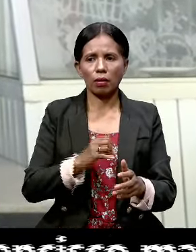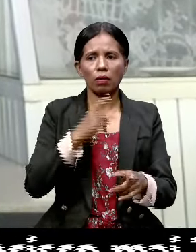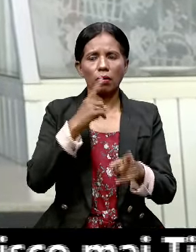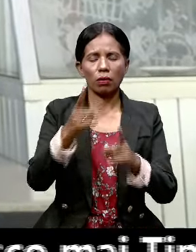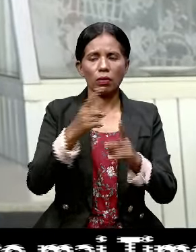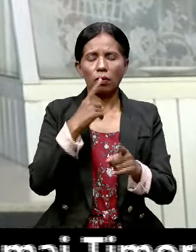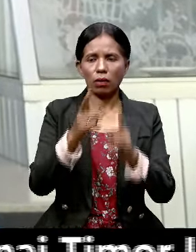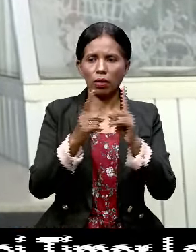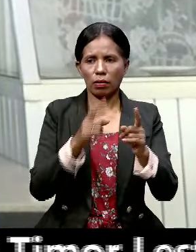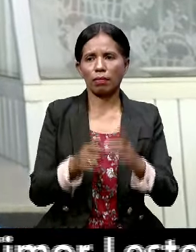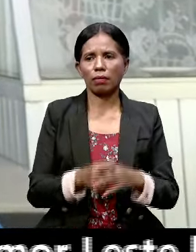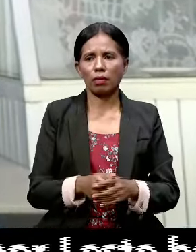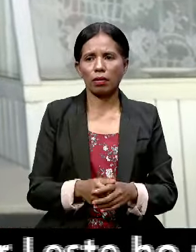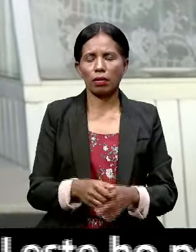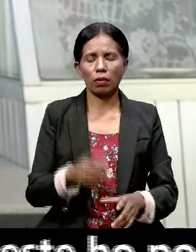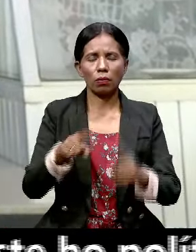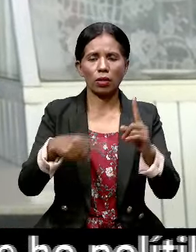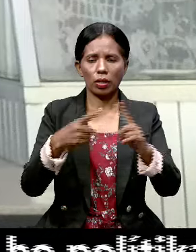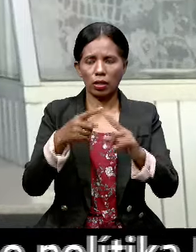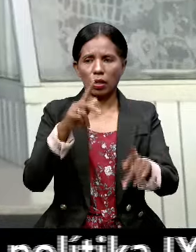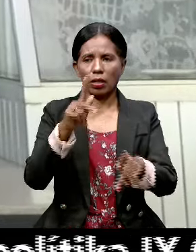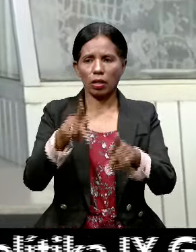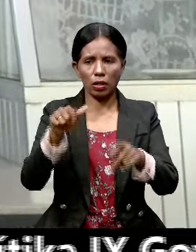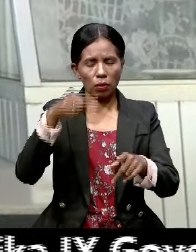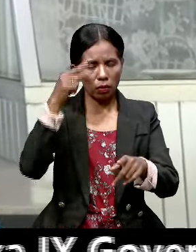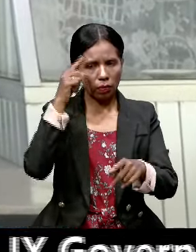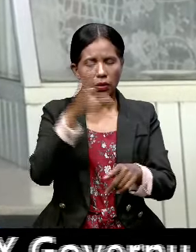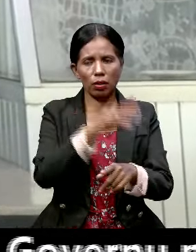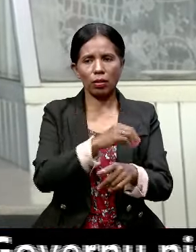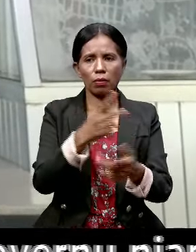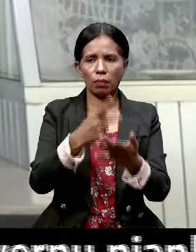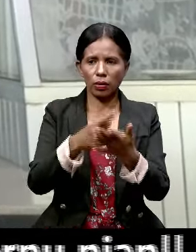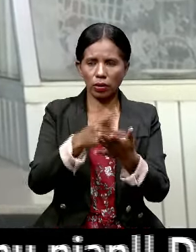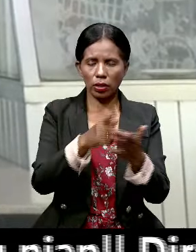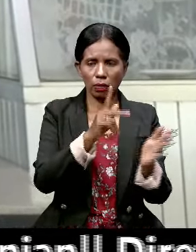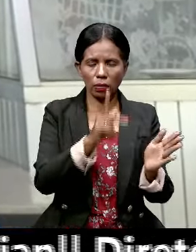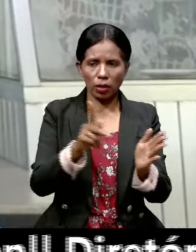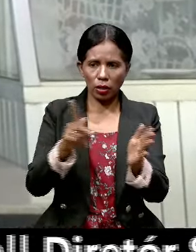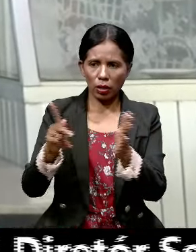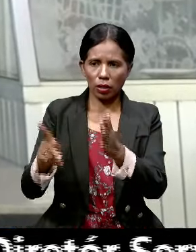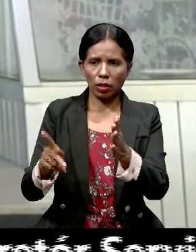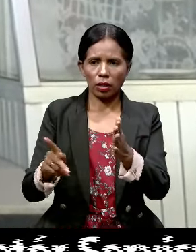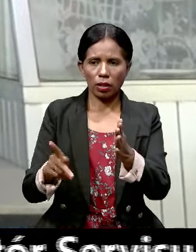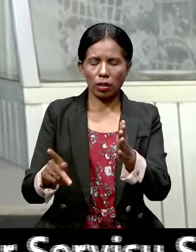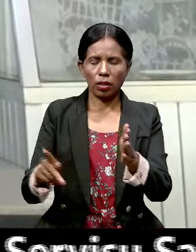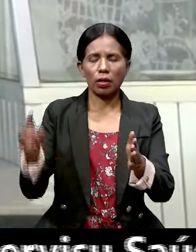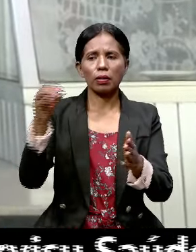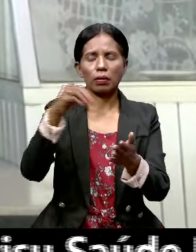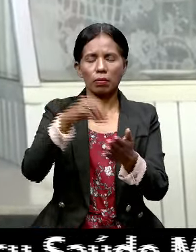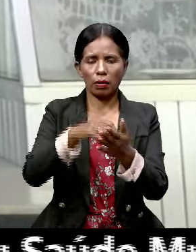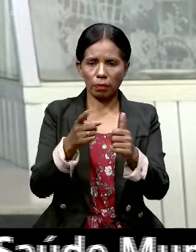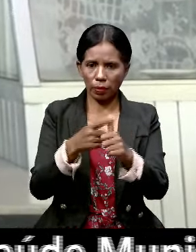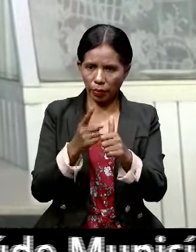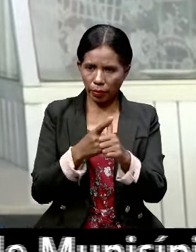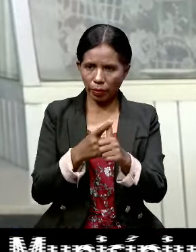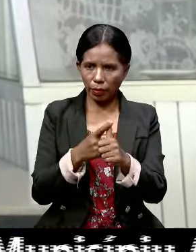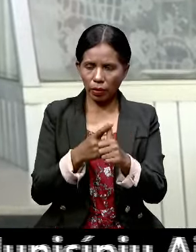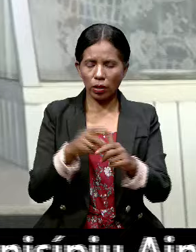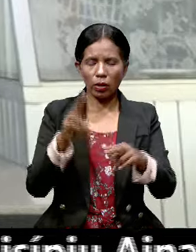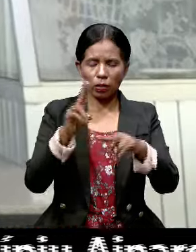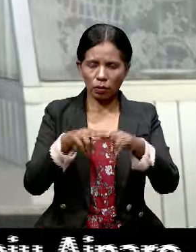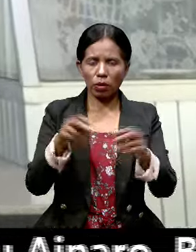kiventa. Katak bahira kwa no, governo iya prozitu numa, plano rumah atu iya fatu numa. Primero, tura